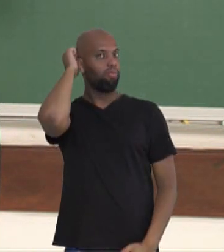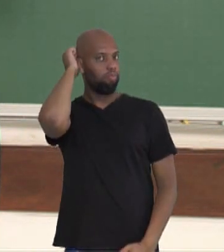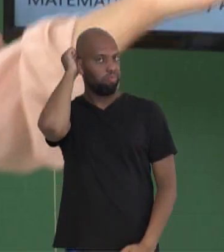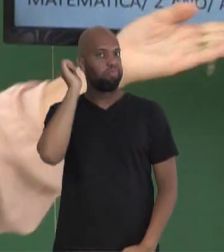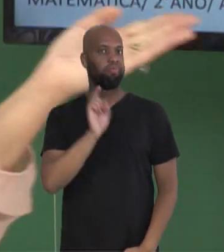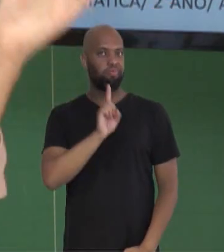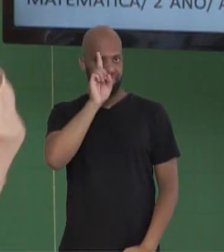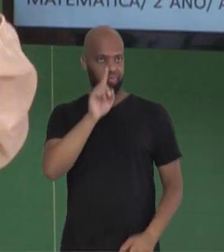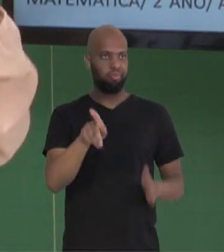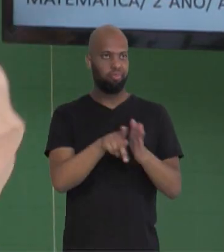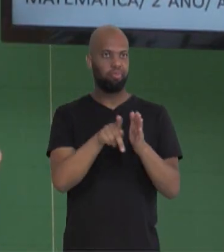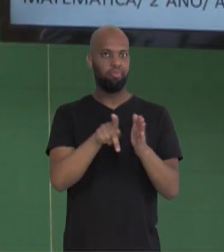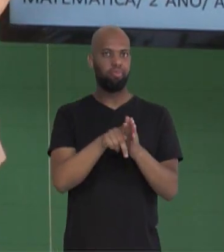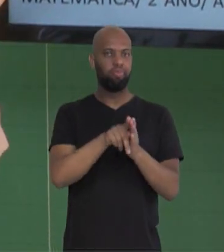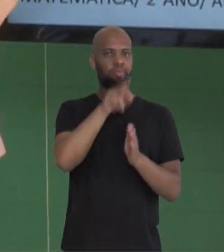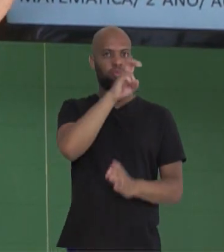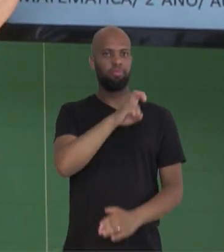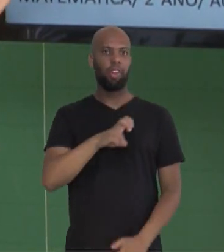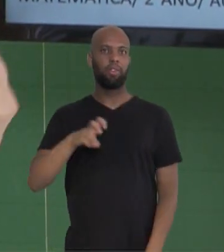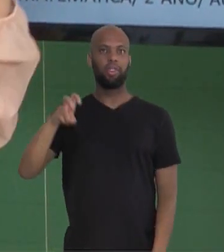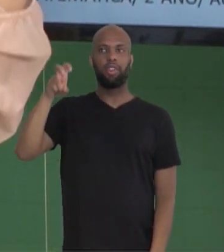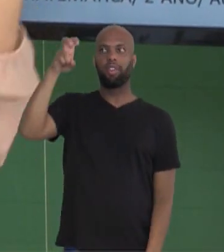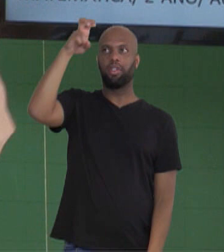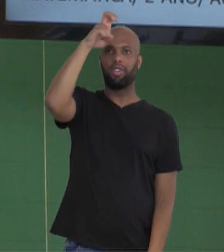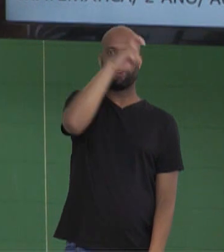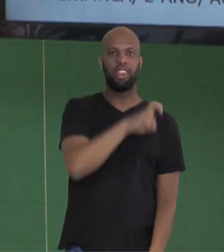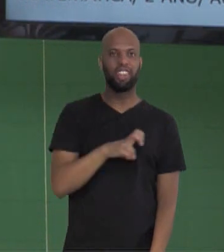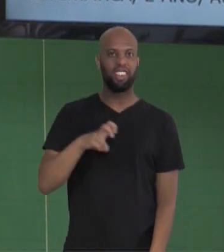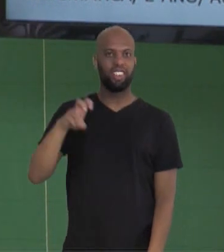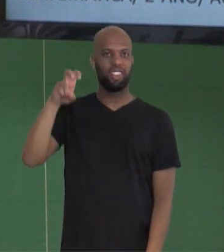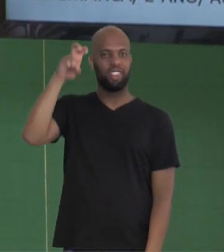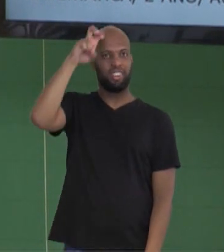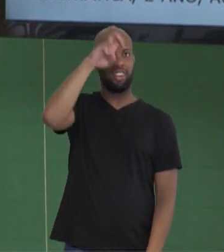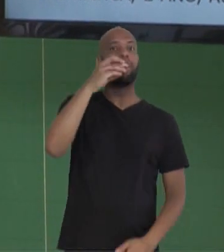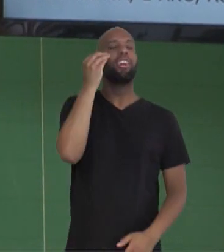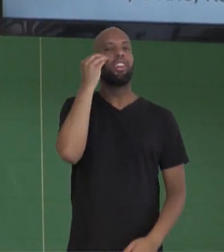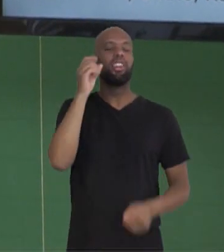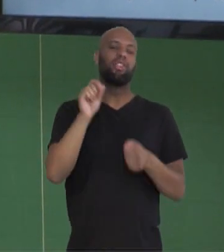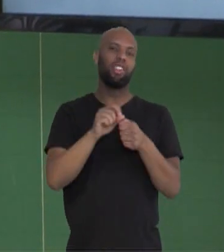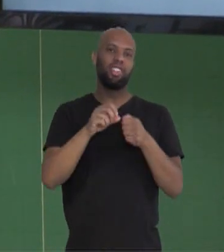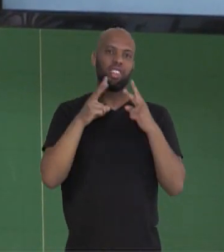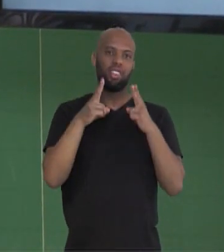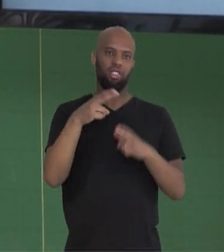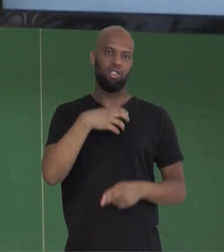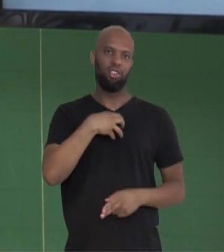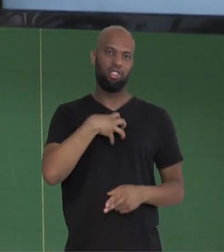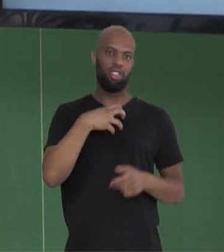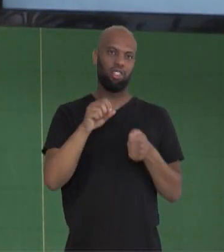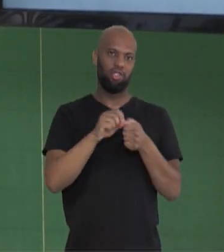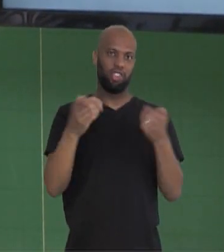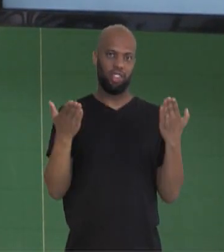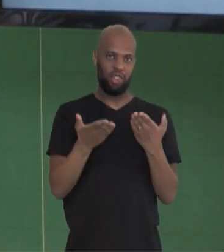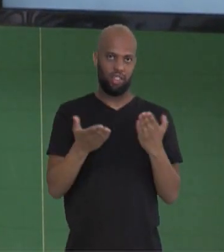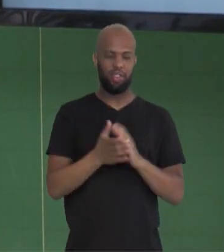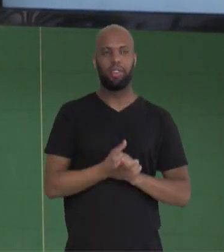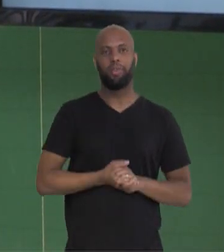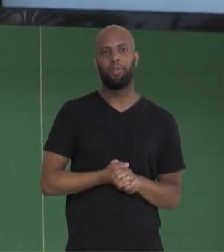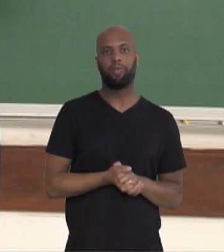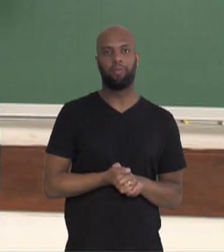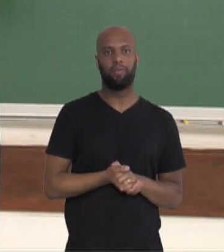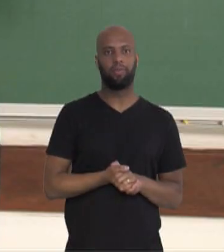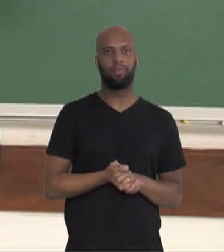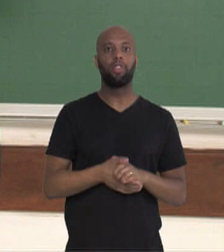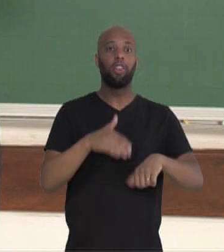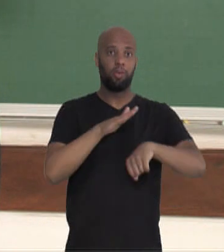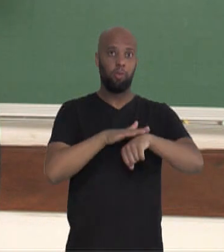tá? Da roda gigante. Então, tentem fazer da mesma forma que a gente fez esses exercícios aqui agora, beleza? Vou